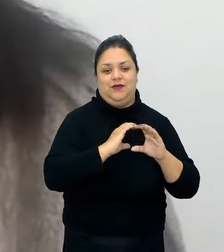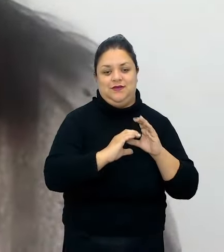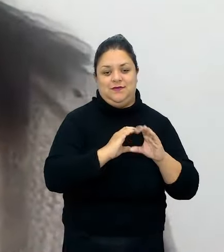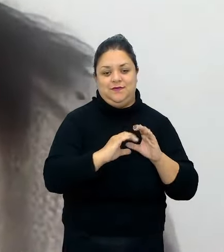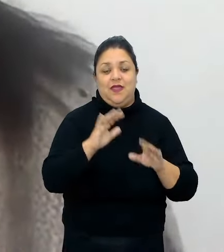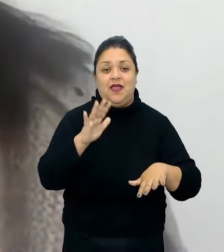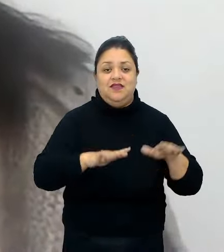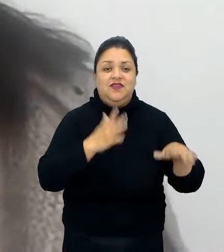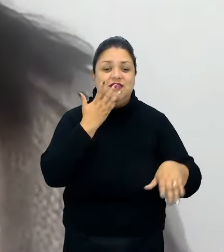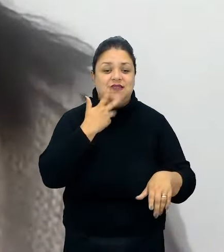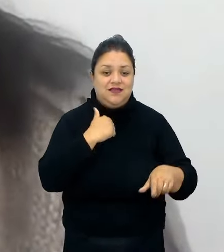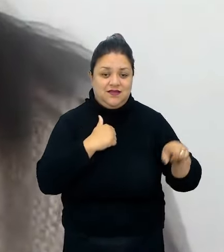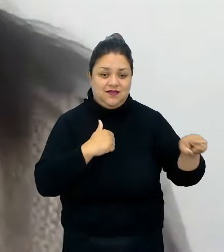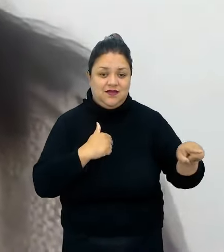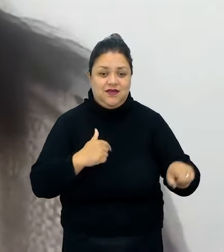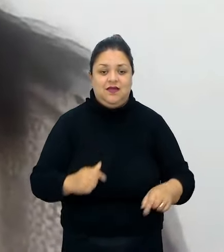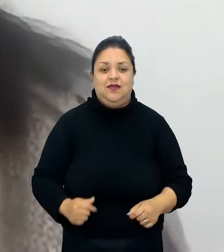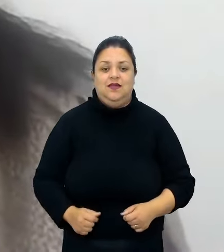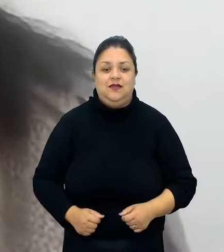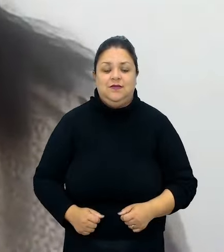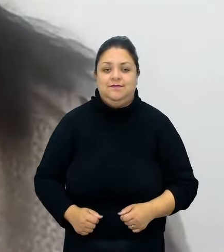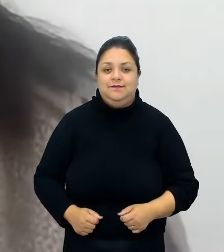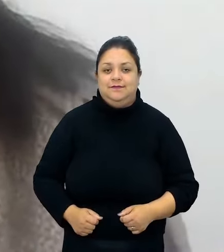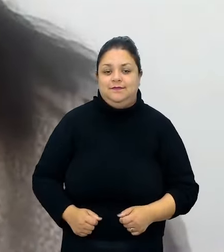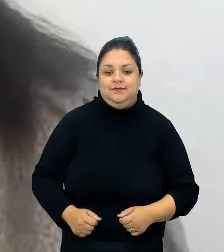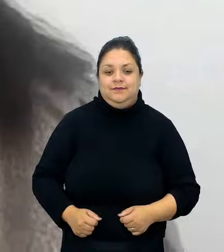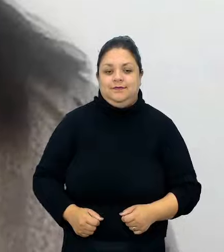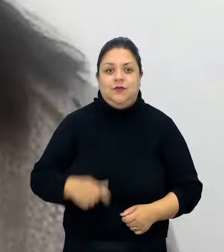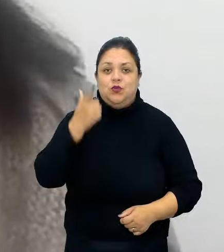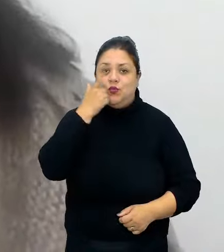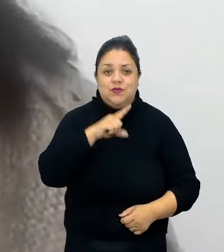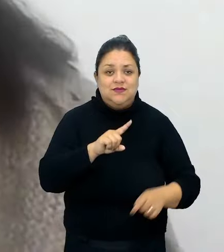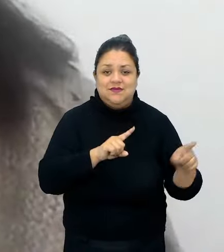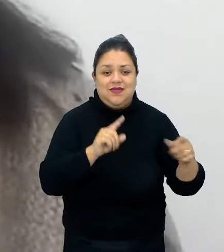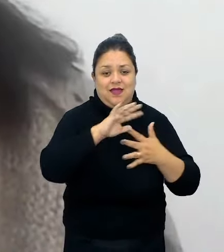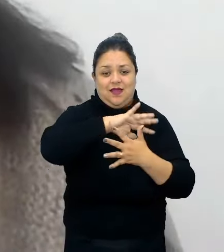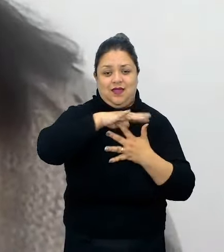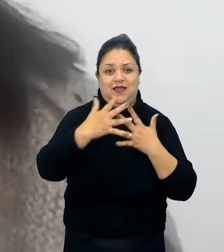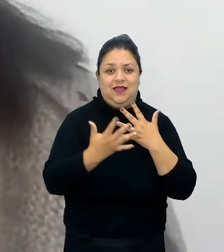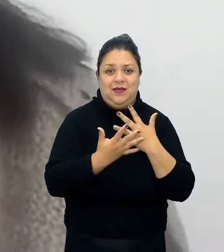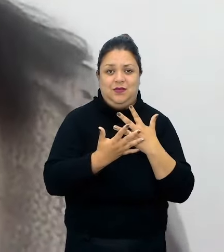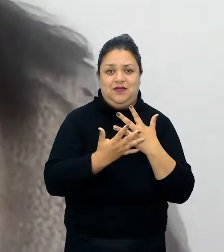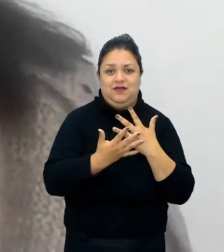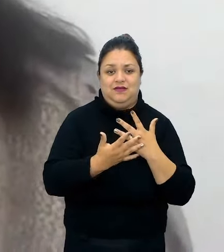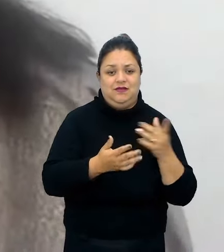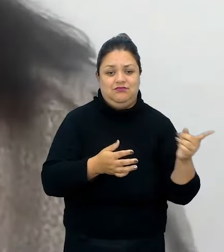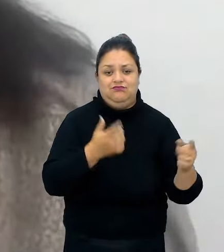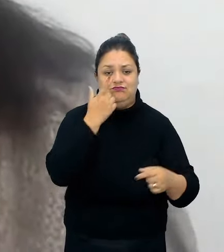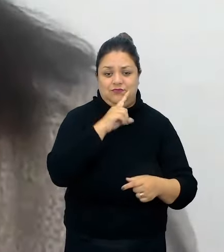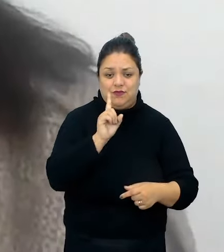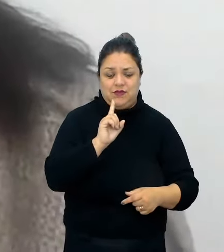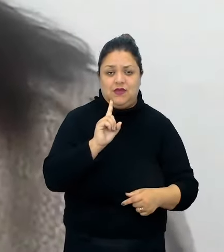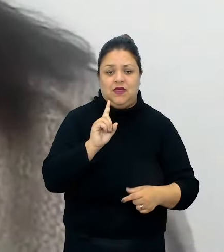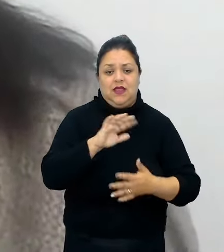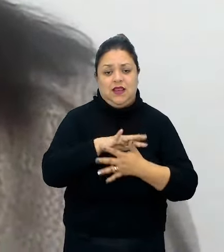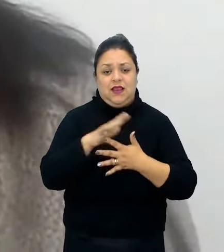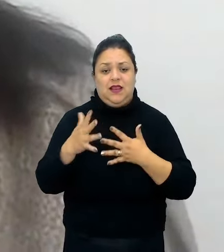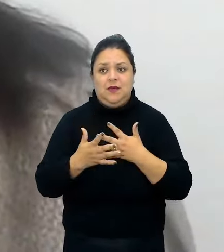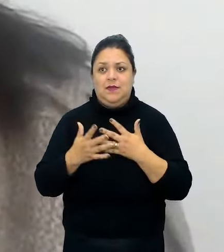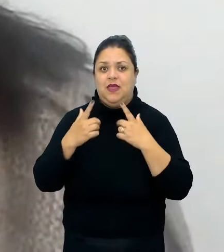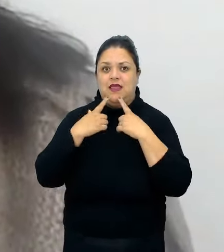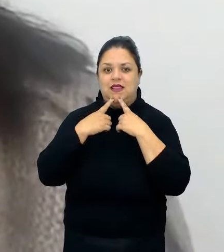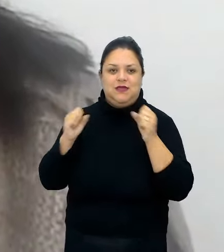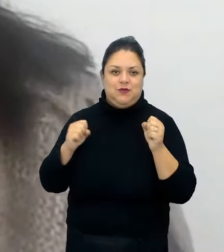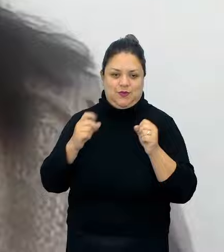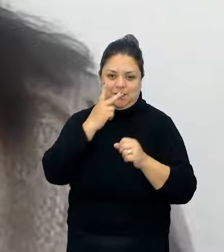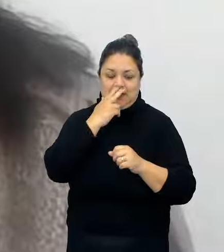são crianças que não vão conseguir usar a Libras como uma língua, mas vão poder usar Libras como um